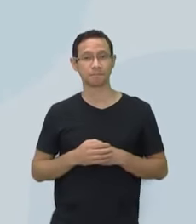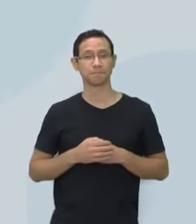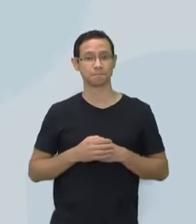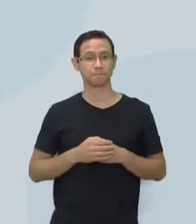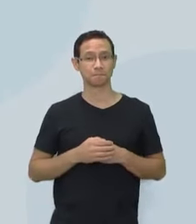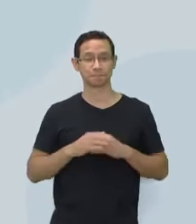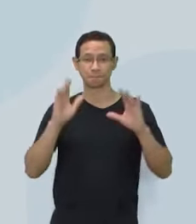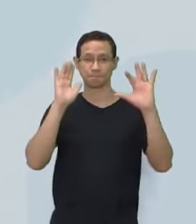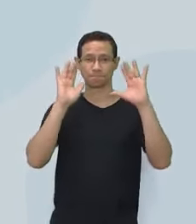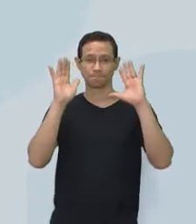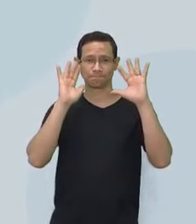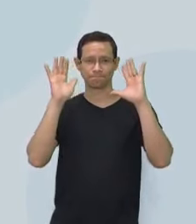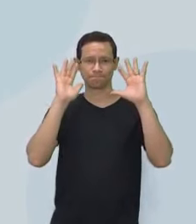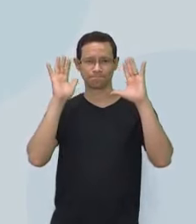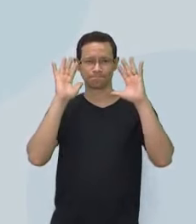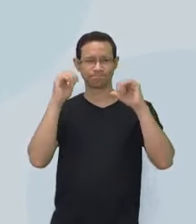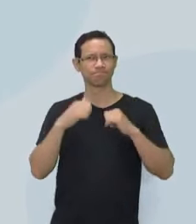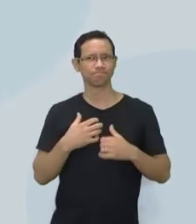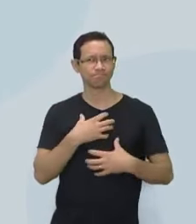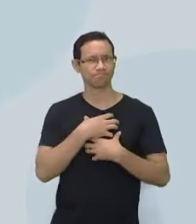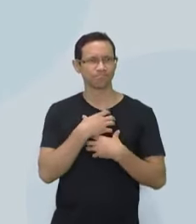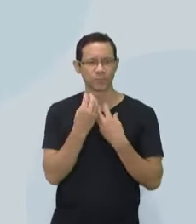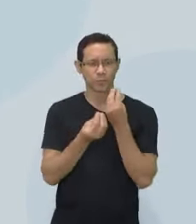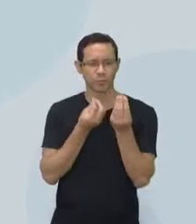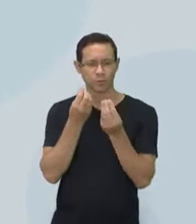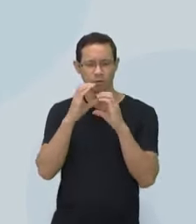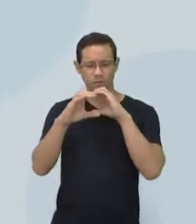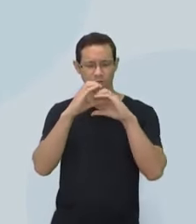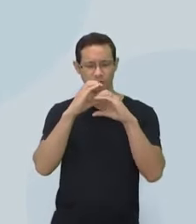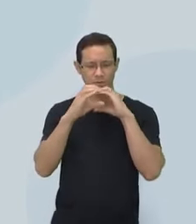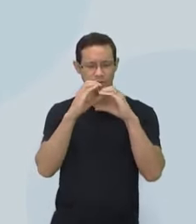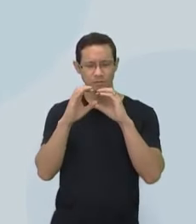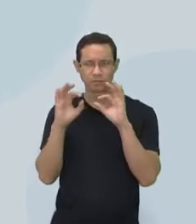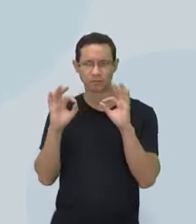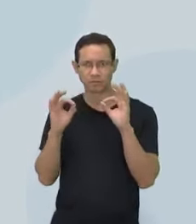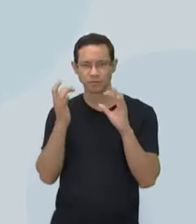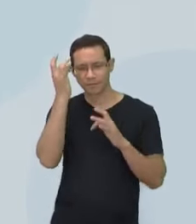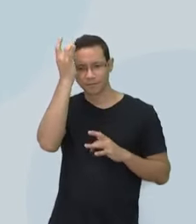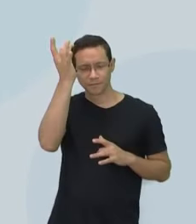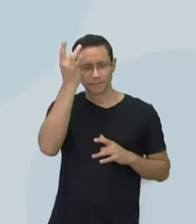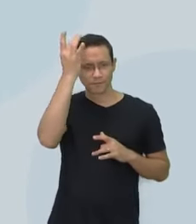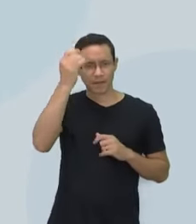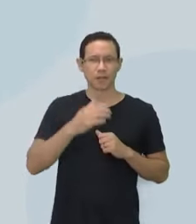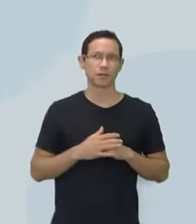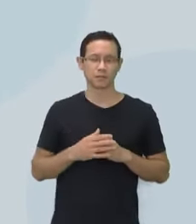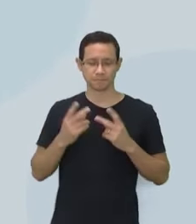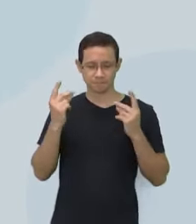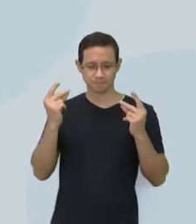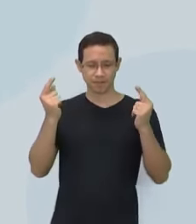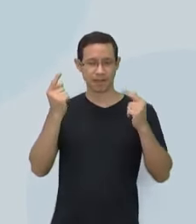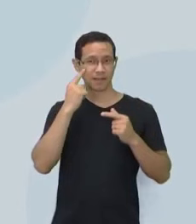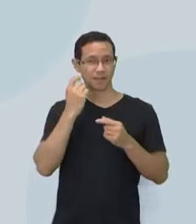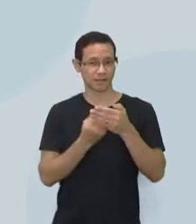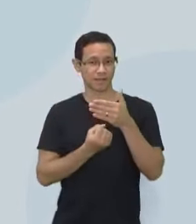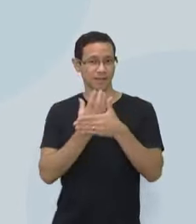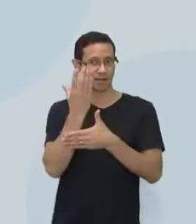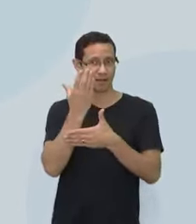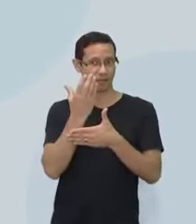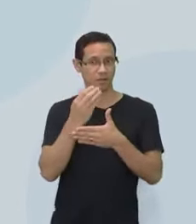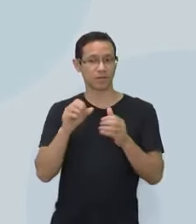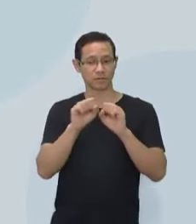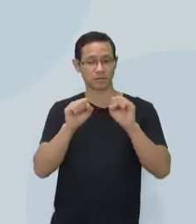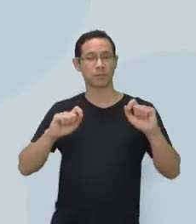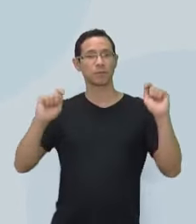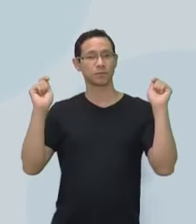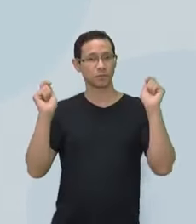história. Pensando em uma maneira de tornar a comunicação mais eficiente e fácil, eles tiveram a brilhante ideia de criar um sistema que fosse